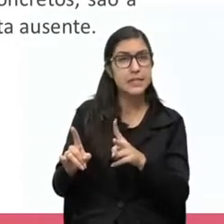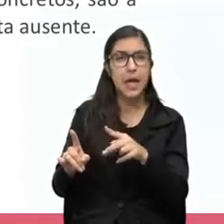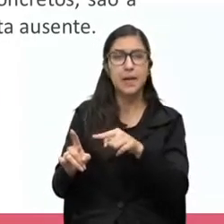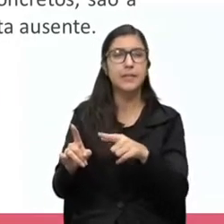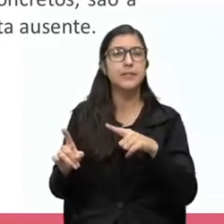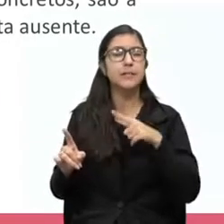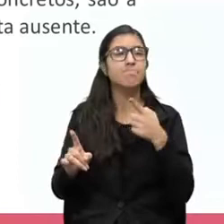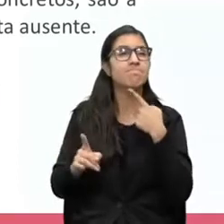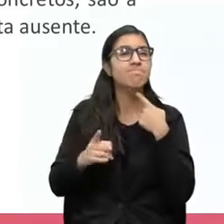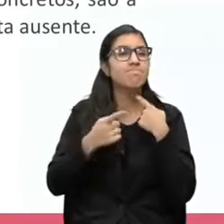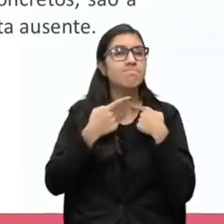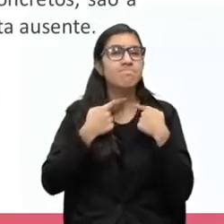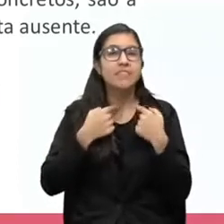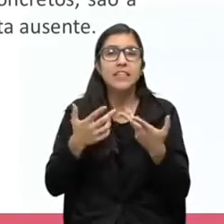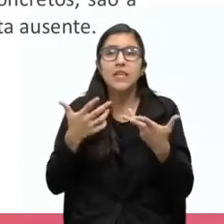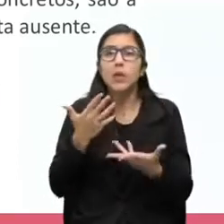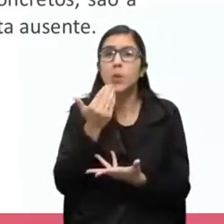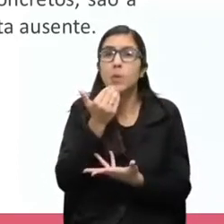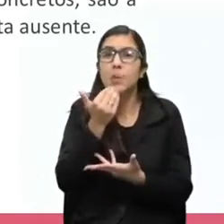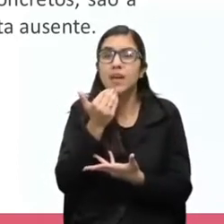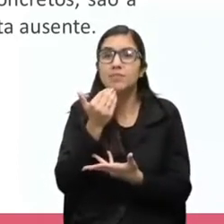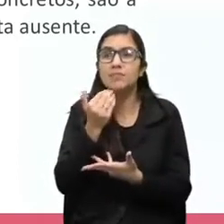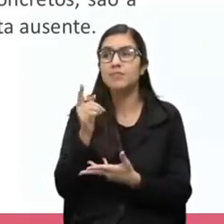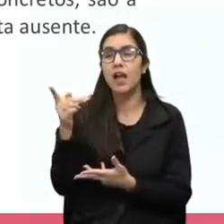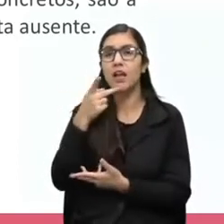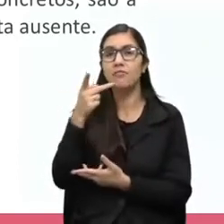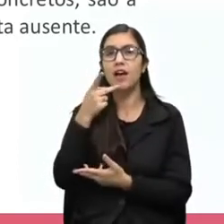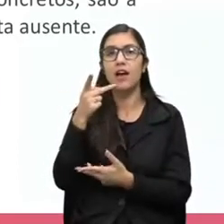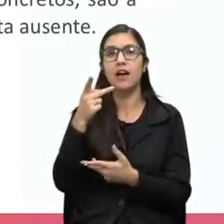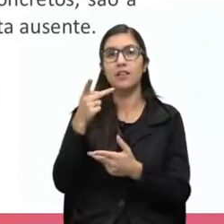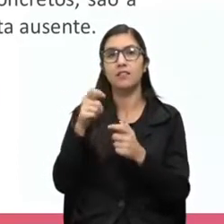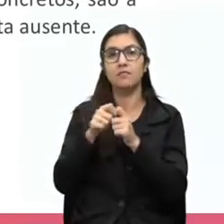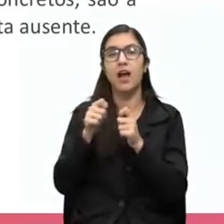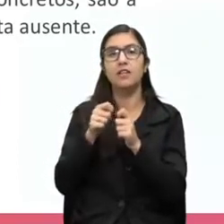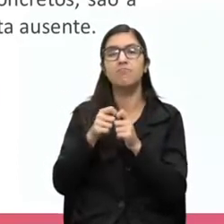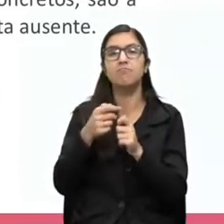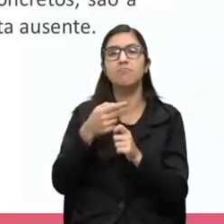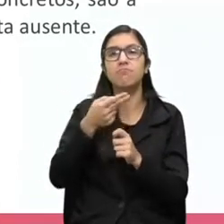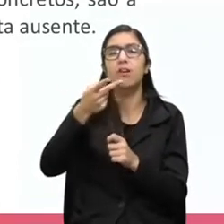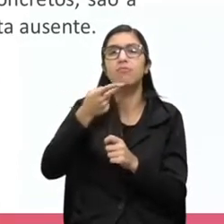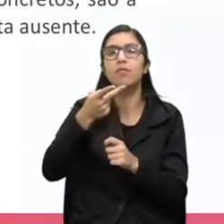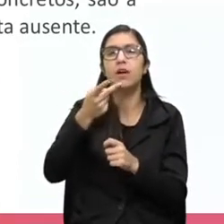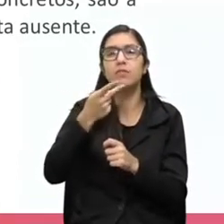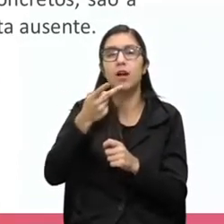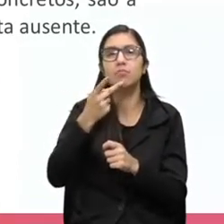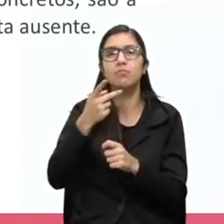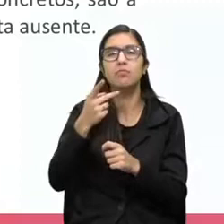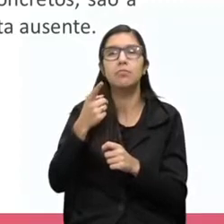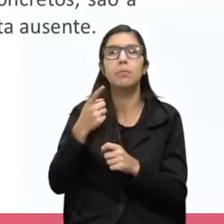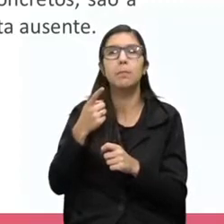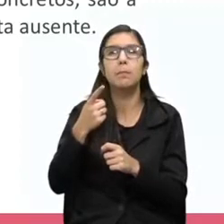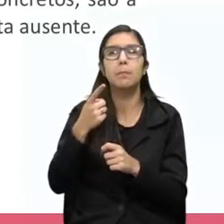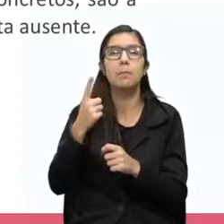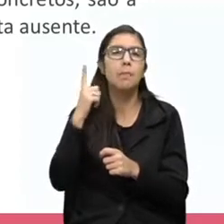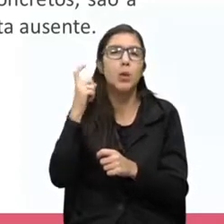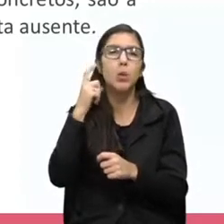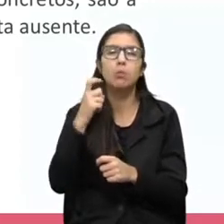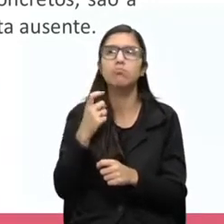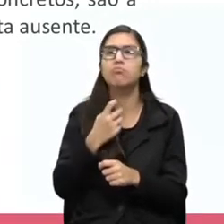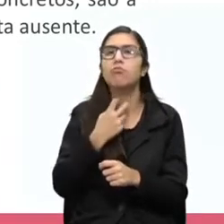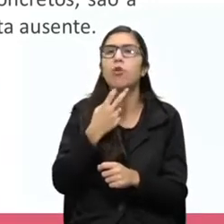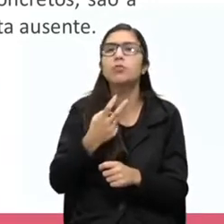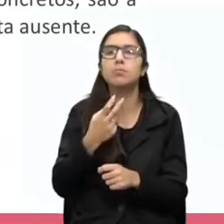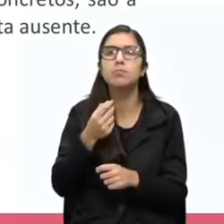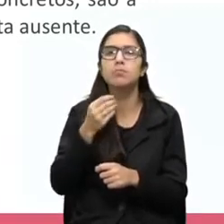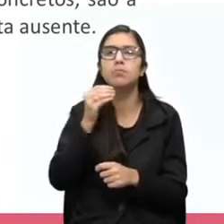ela tem vontade de comer, ela sinaliza e verbaliza um som. Ah! E a